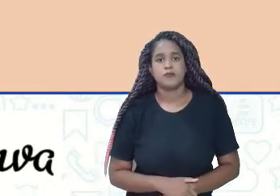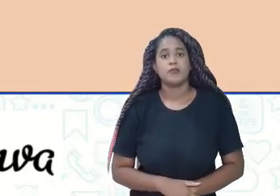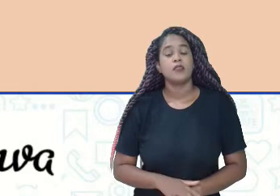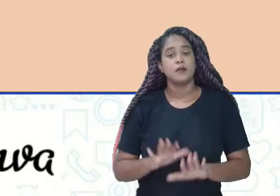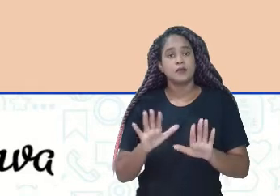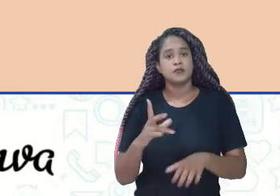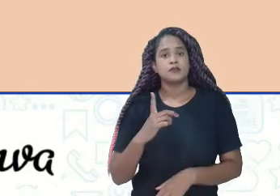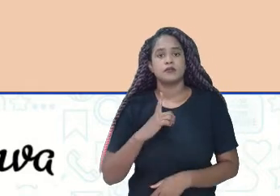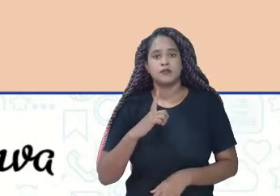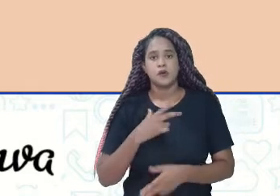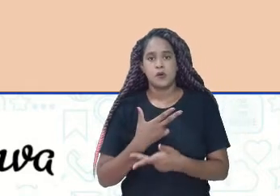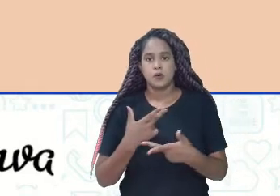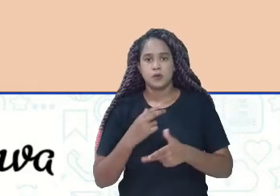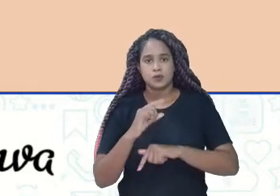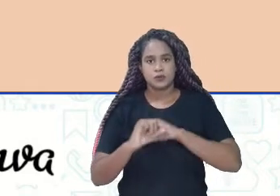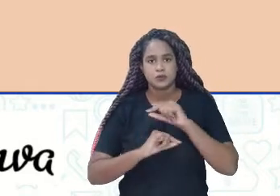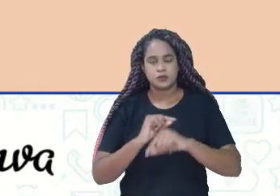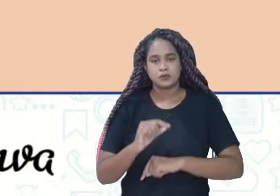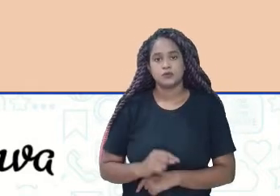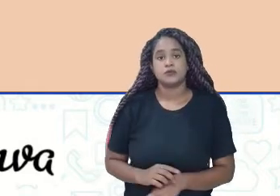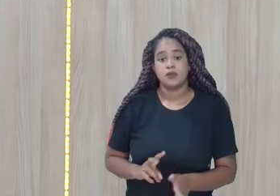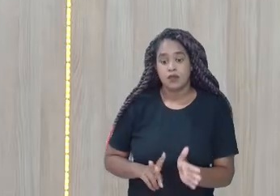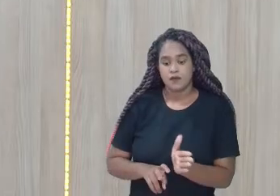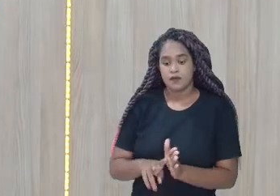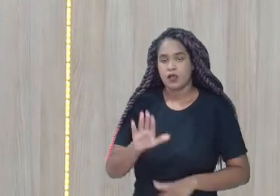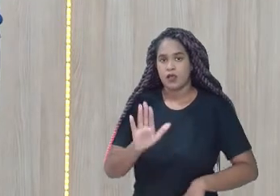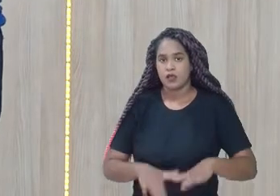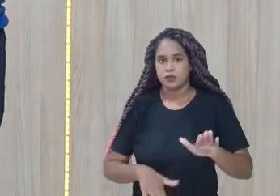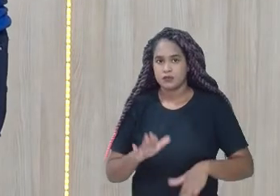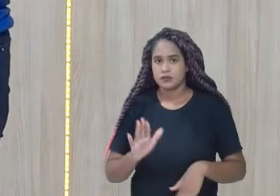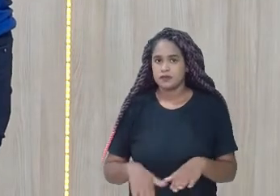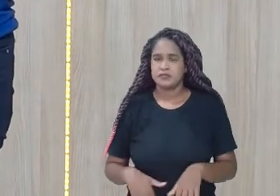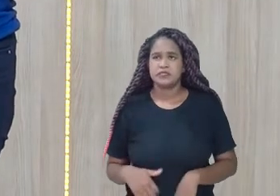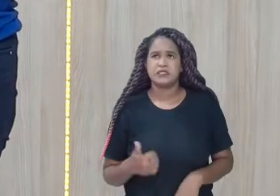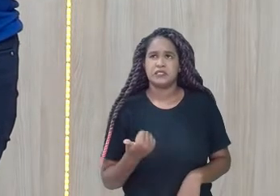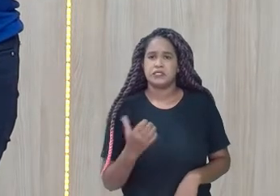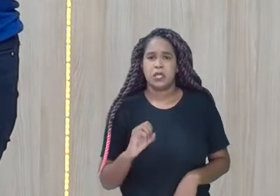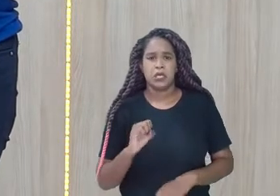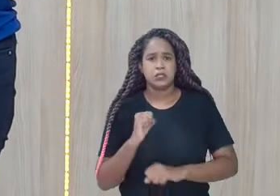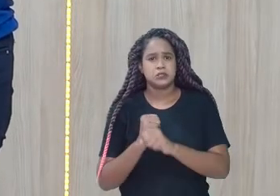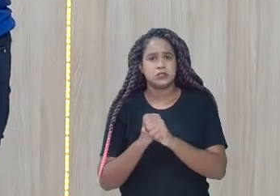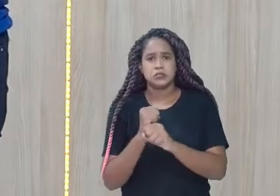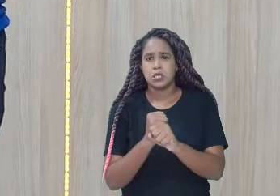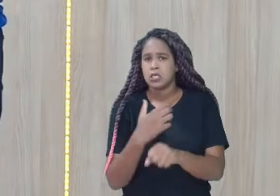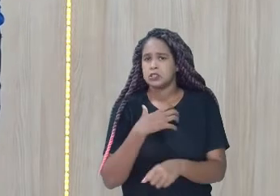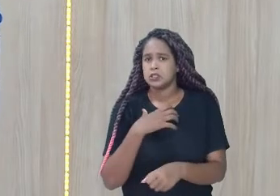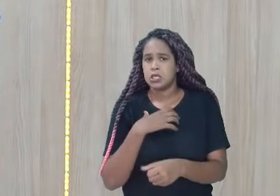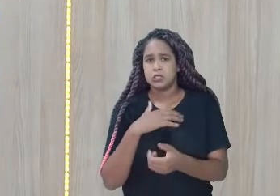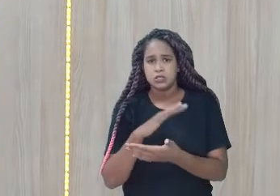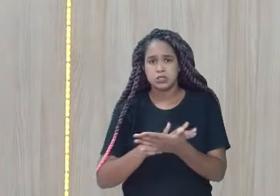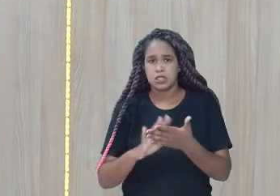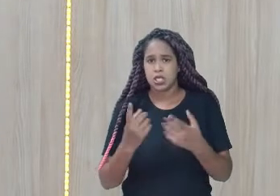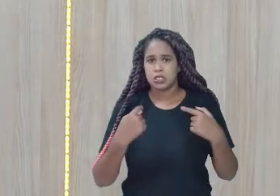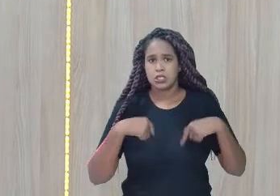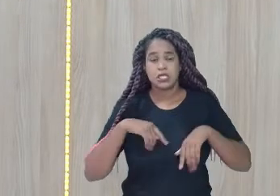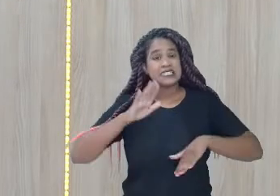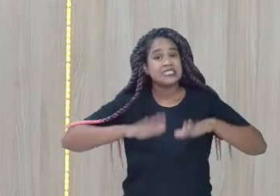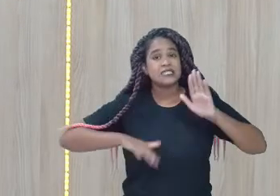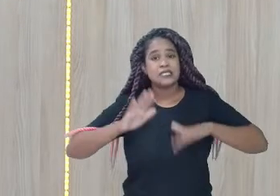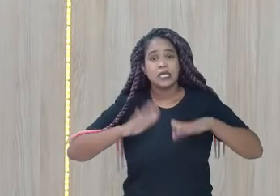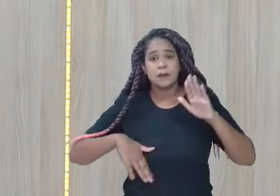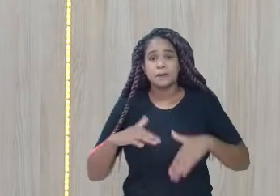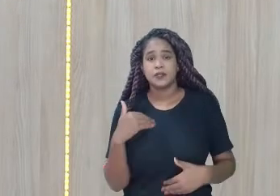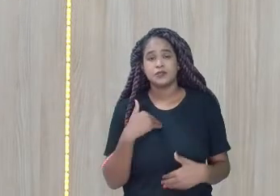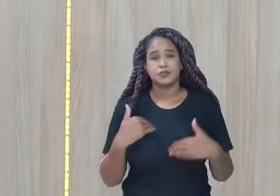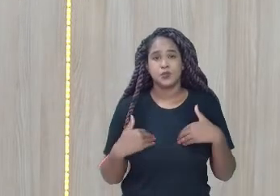uma coisa que esse vírus, às vezes ele fica uns 10 anos e não desenvolve nada na pessoa. Então depende também